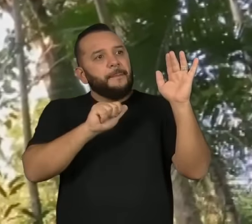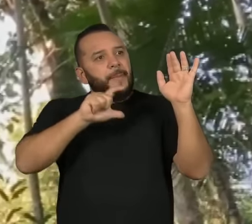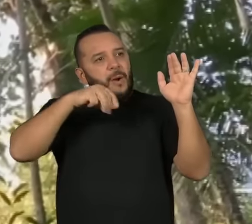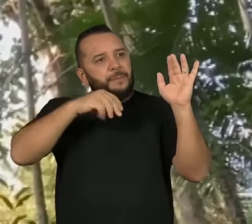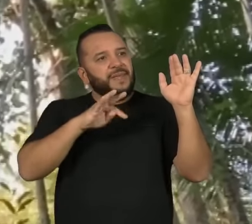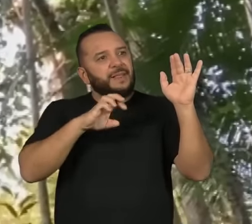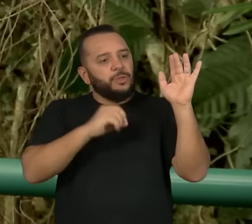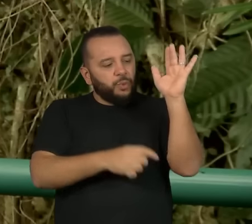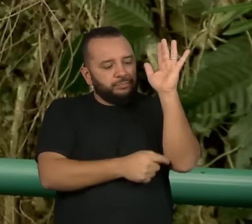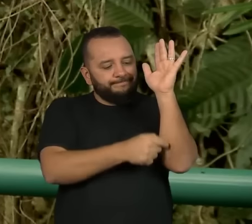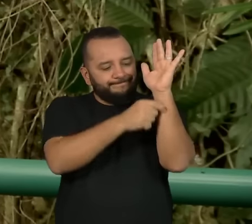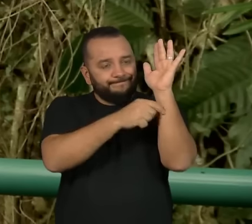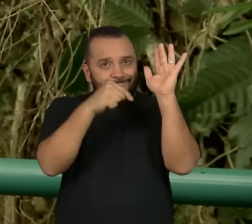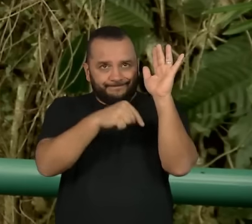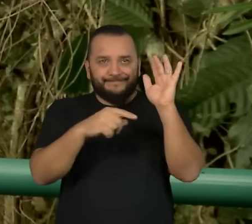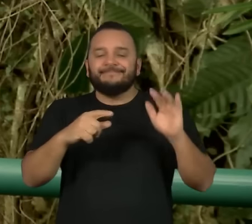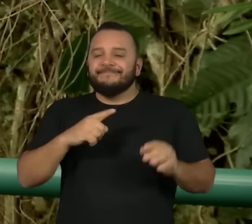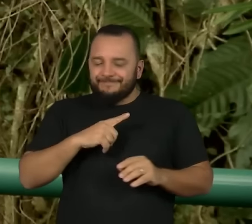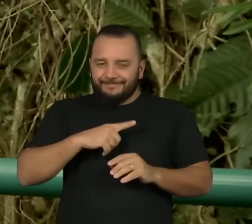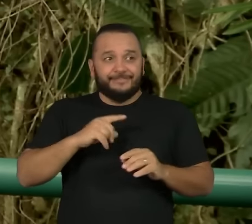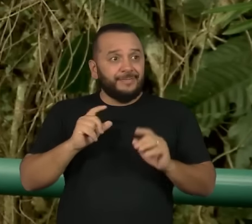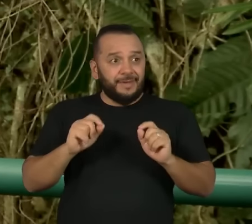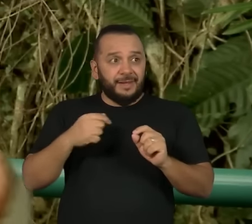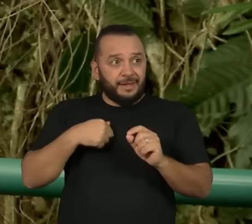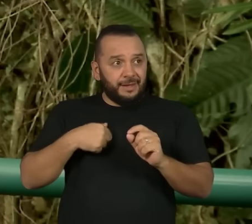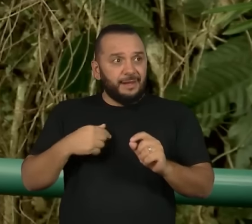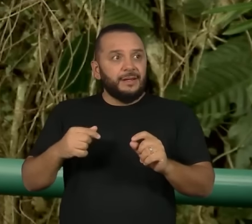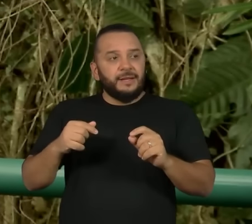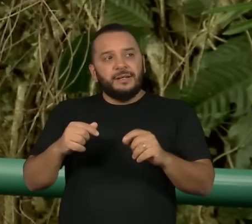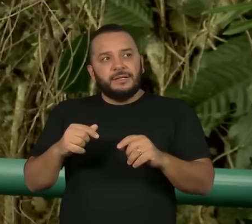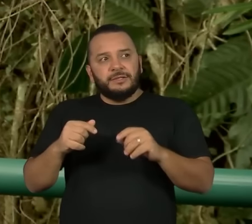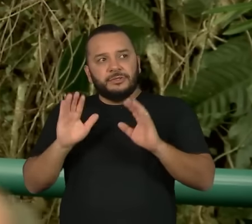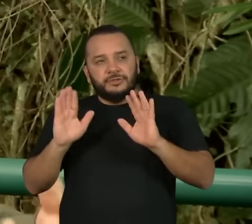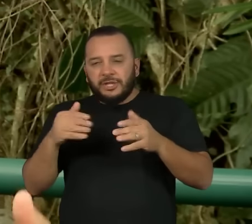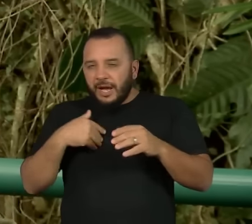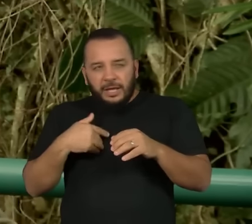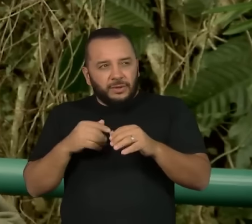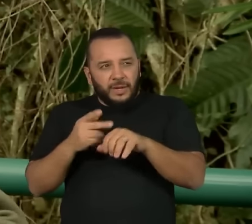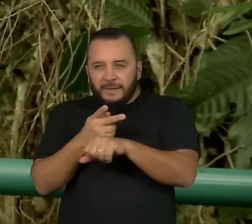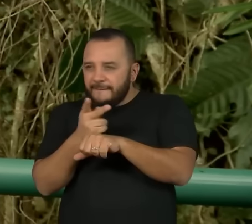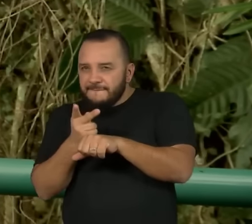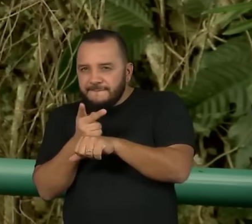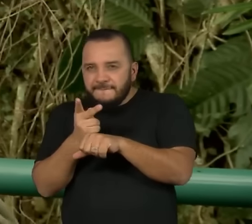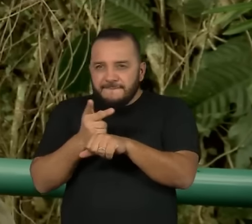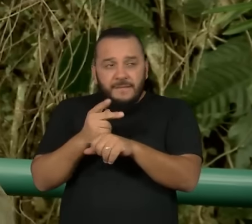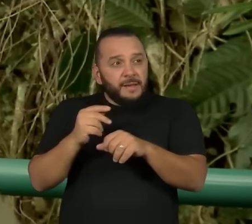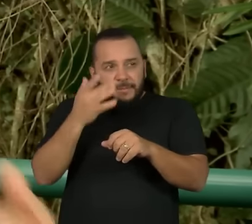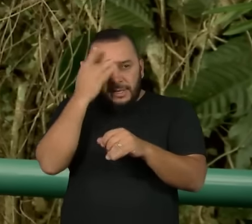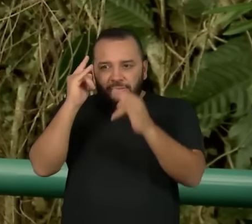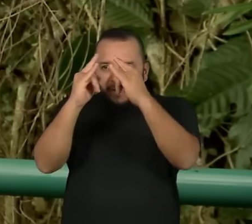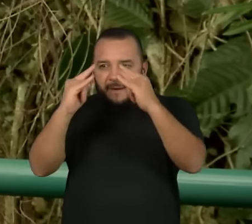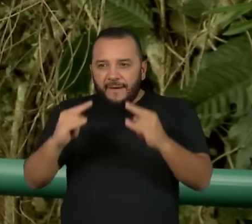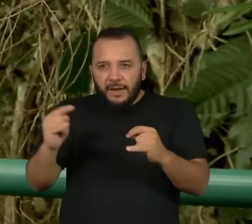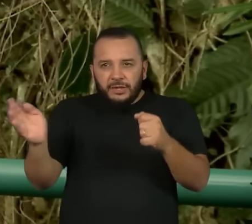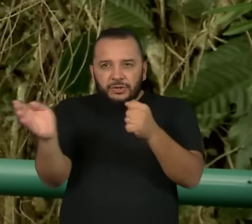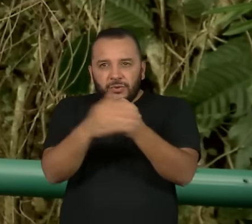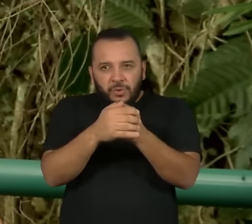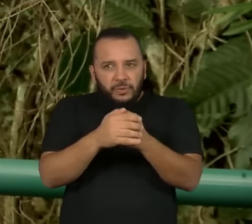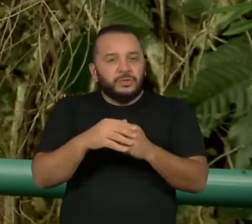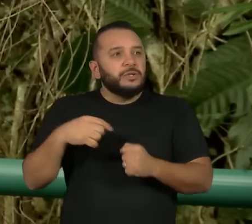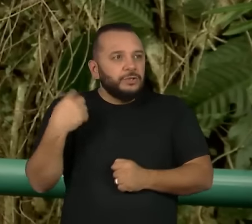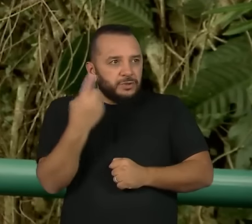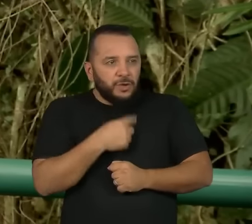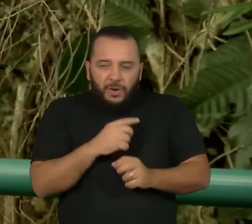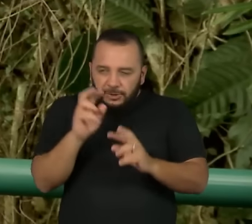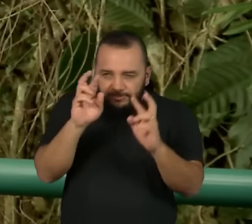diversos acampamentos de caça no parque que a gente tem que estar o tempo todo percorrendo, desmontando, mapeando, e para isso a